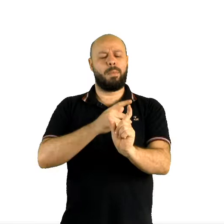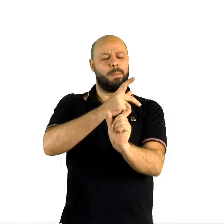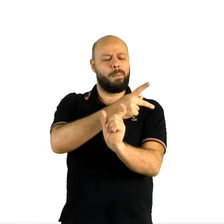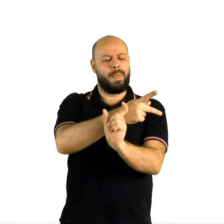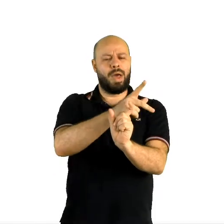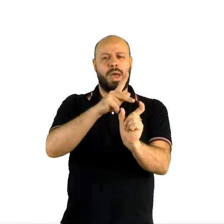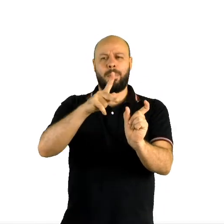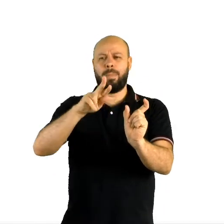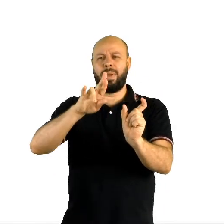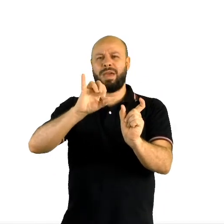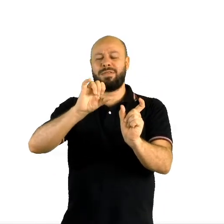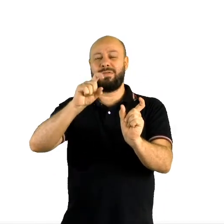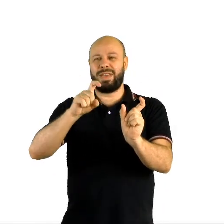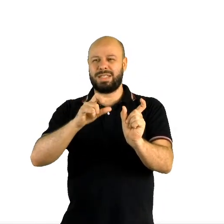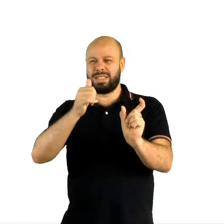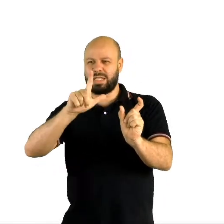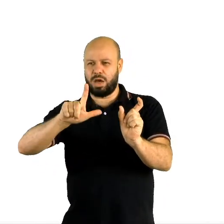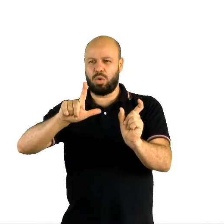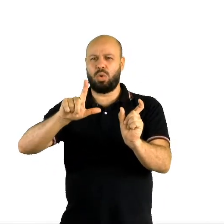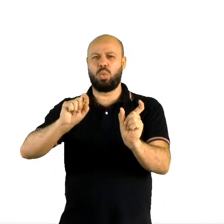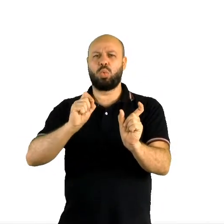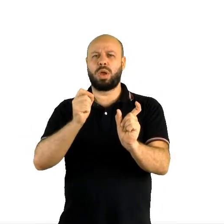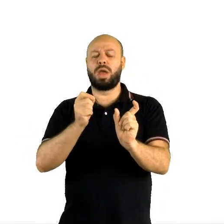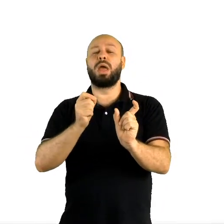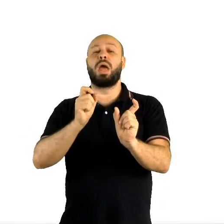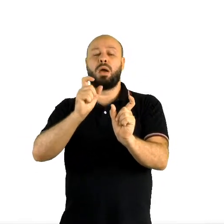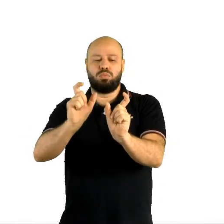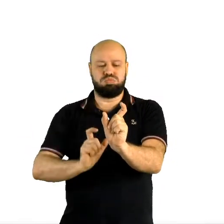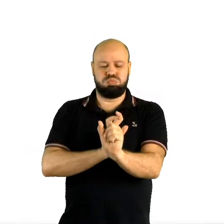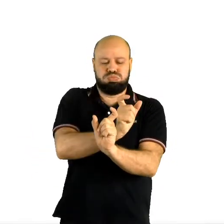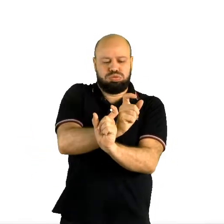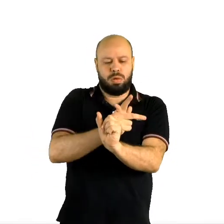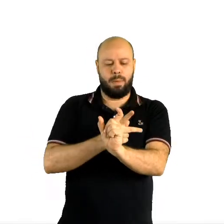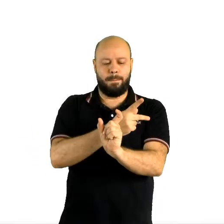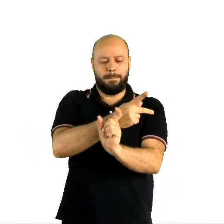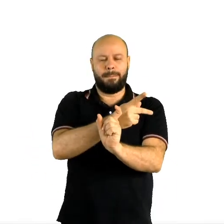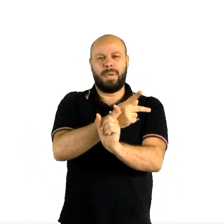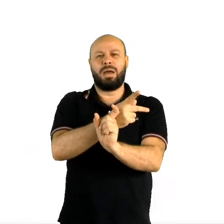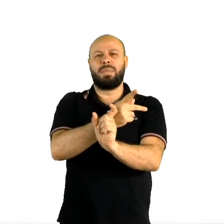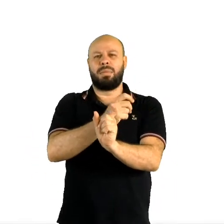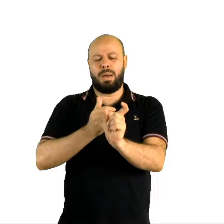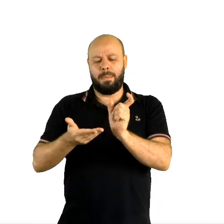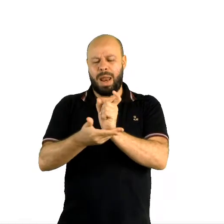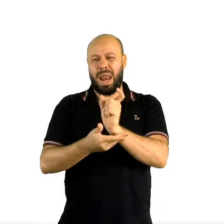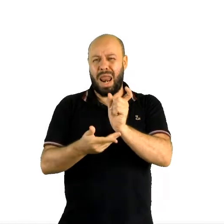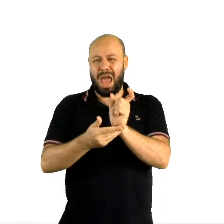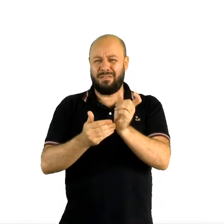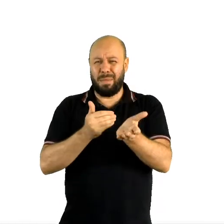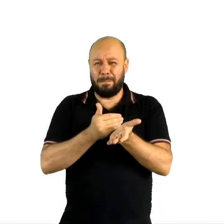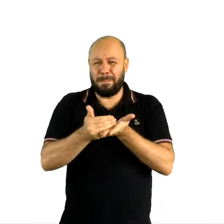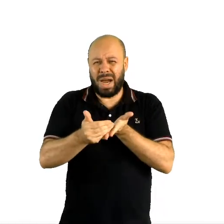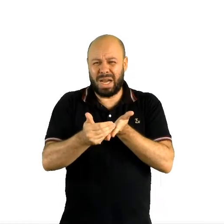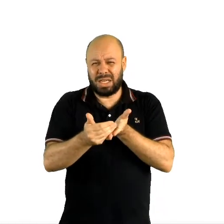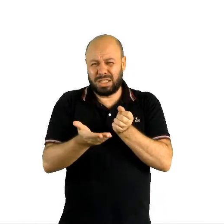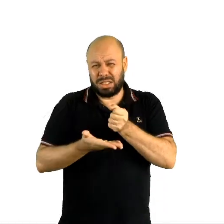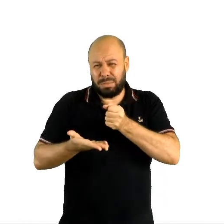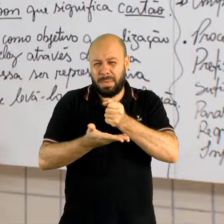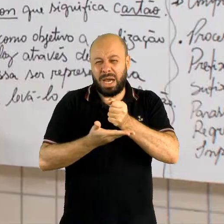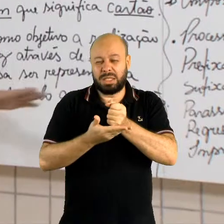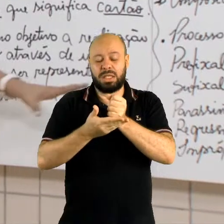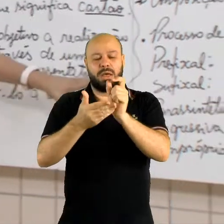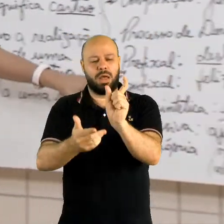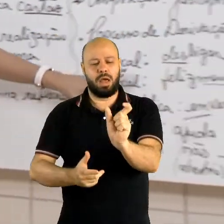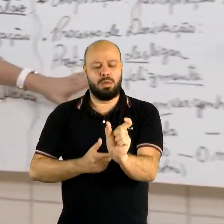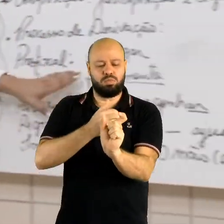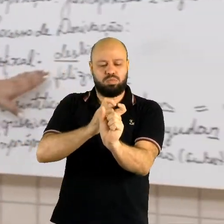que é prefixal? Inclusão de prefixos à palavra primitiva. Prefixo. Então, eu tenho um exemplo